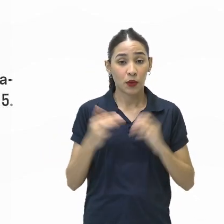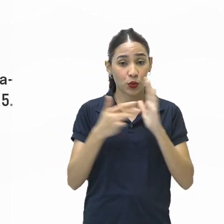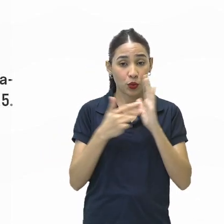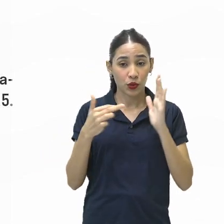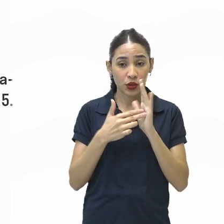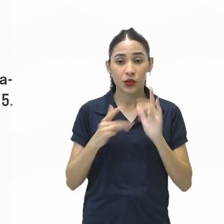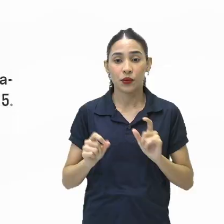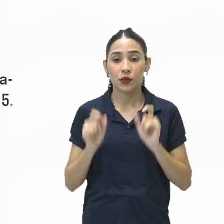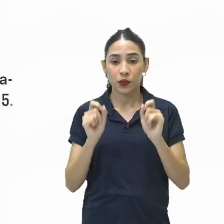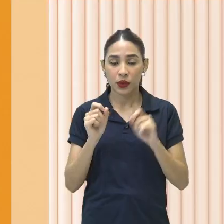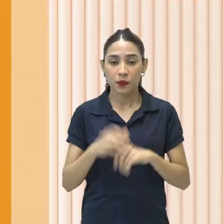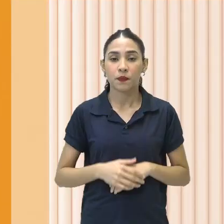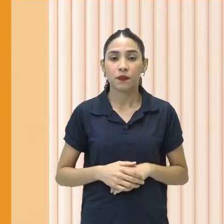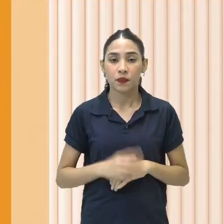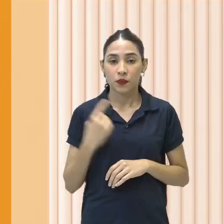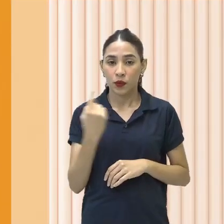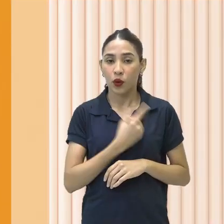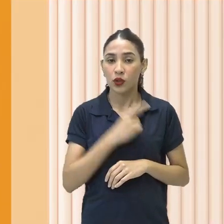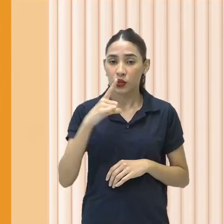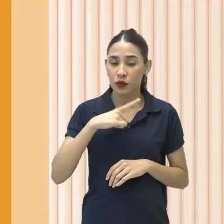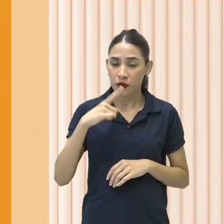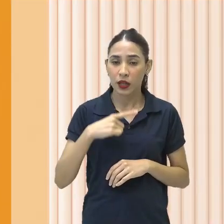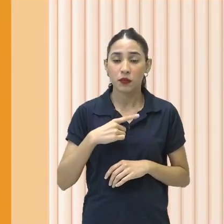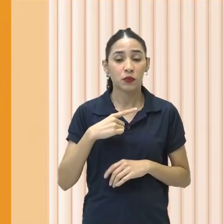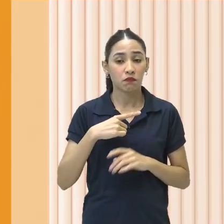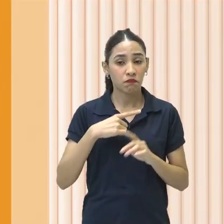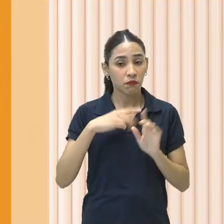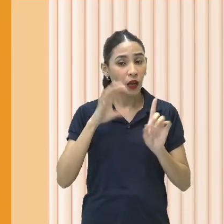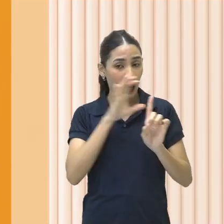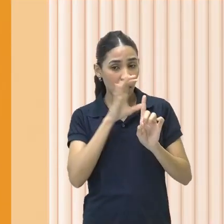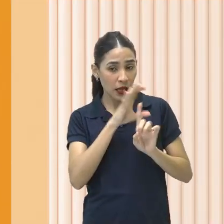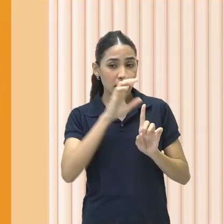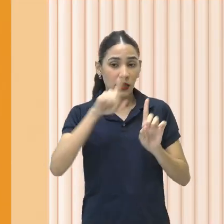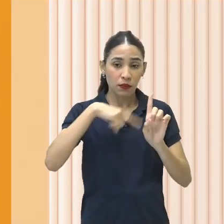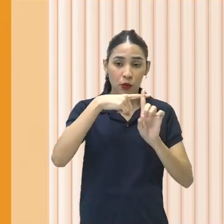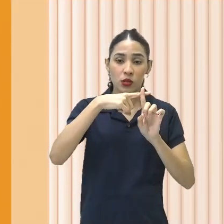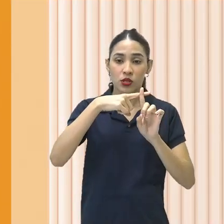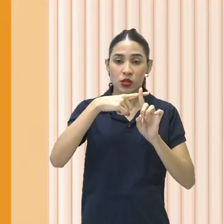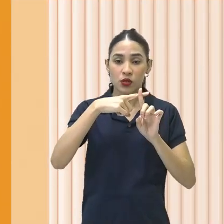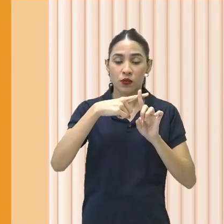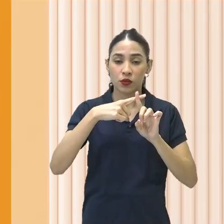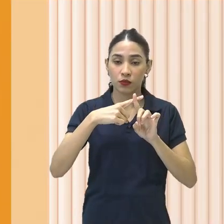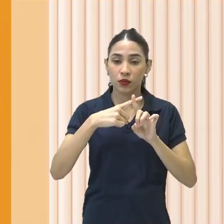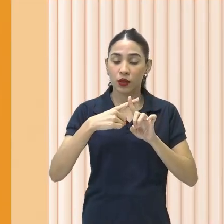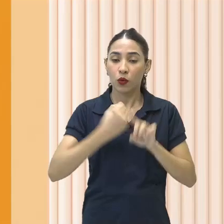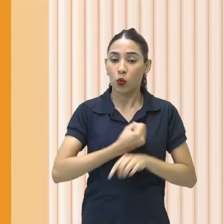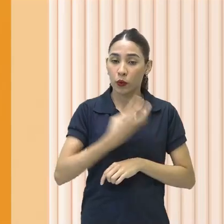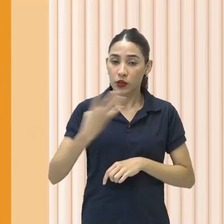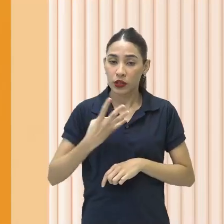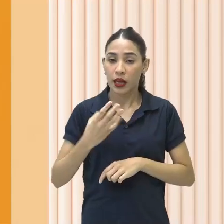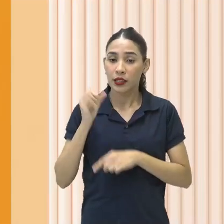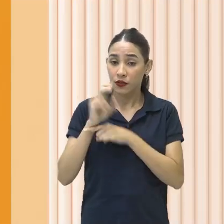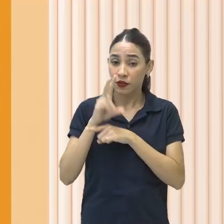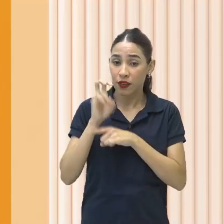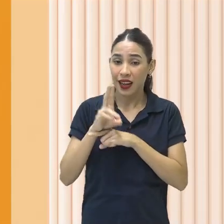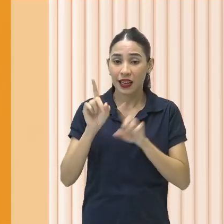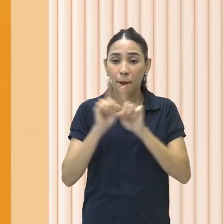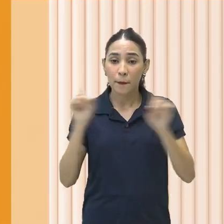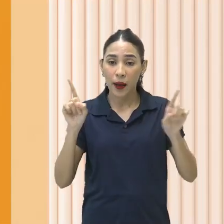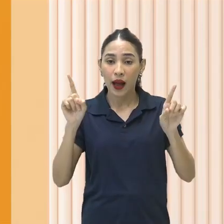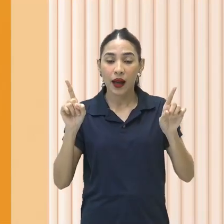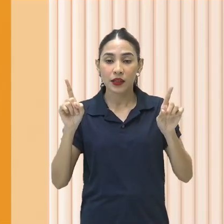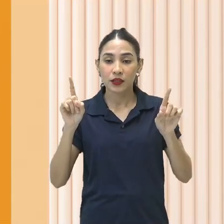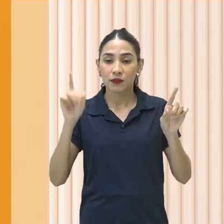notícia que nós tivemos um saldo positivo, um crescimento no número de empregos. No entanto, o número